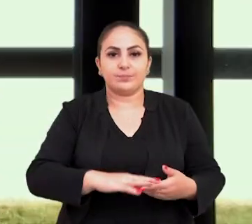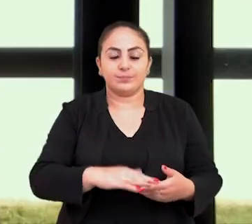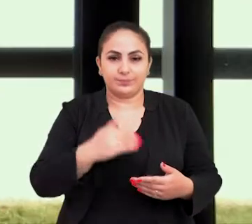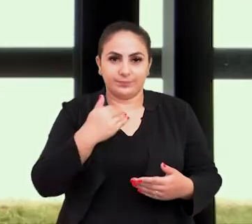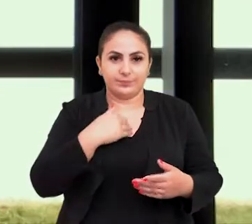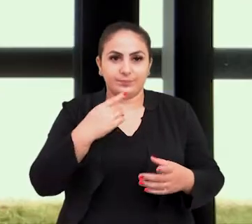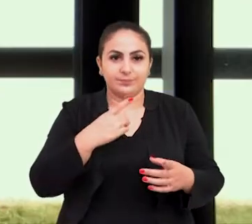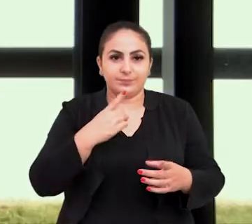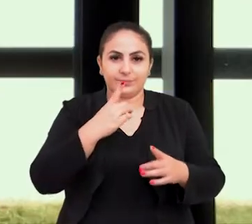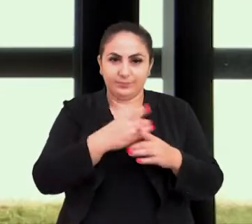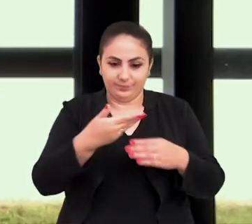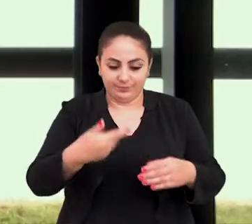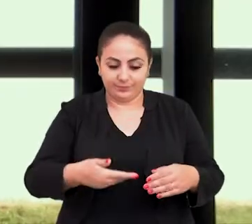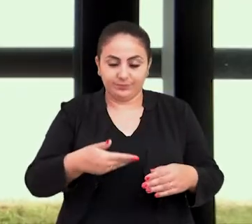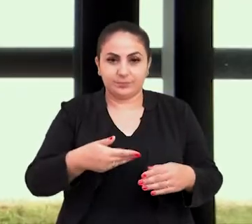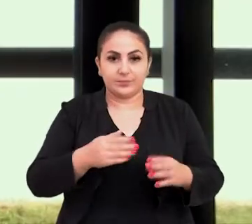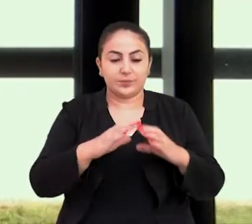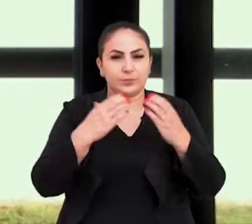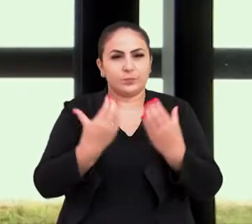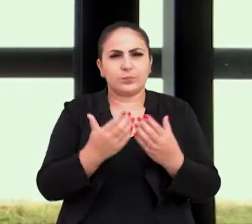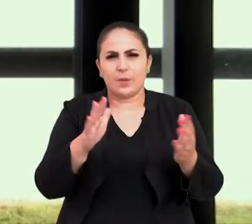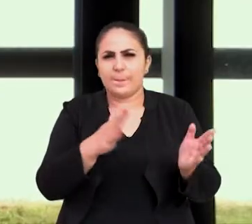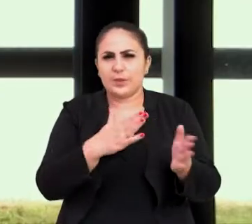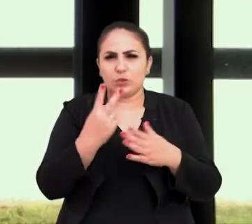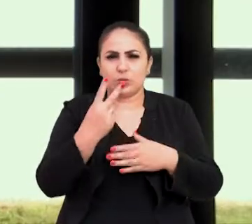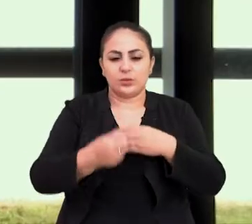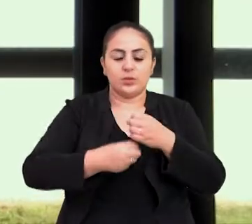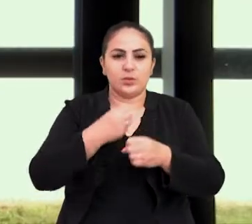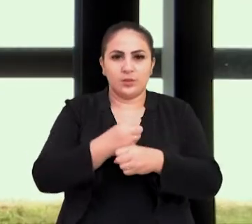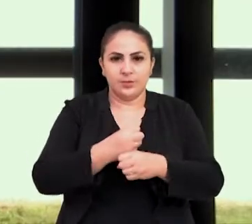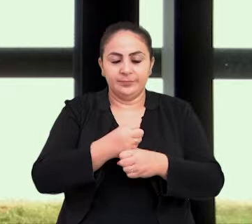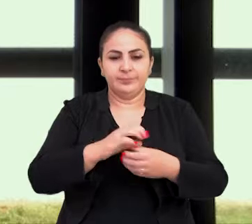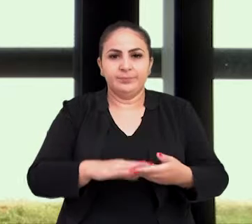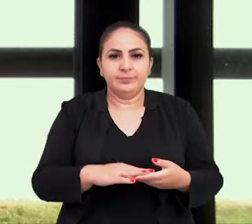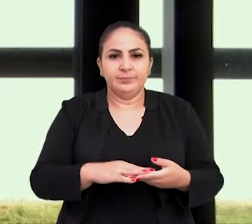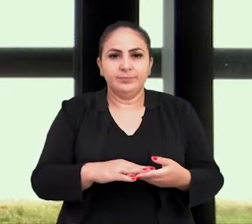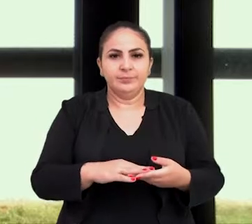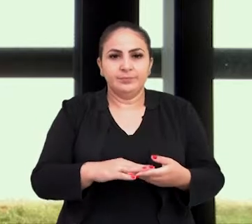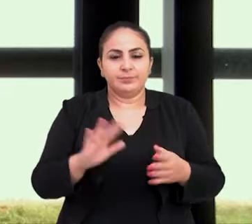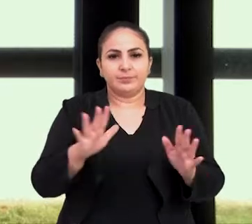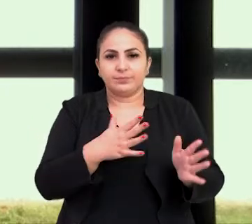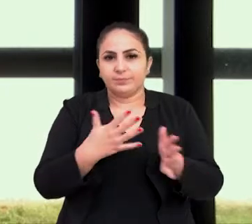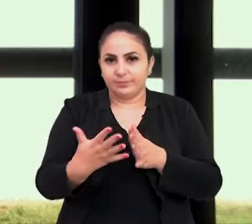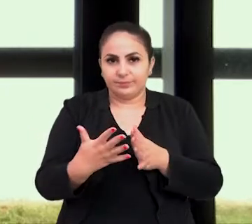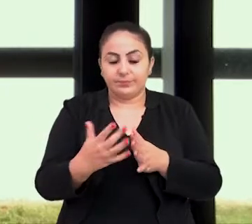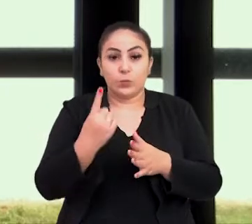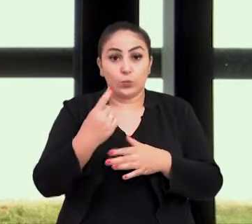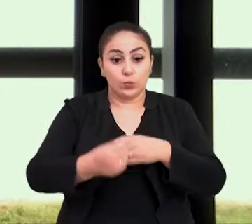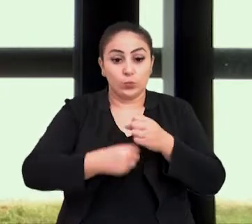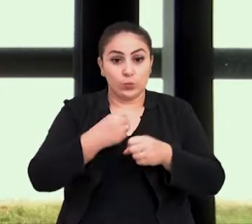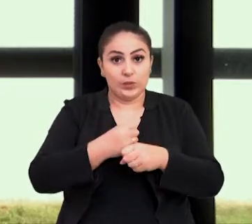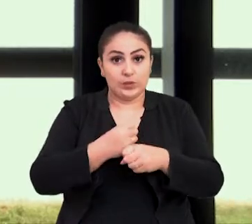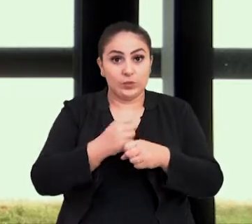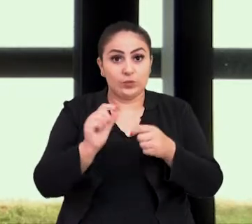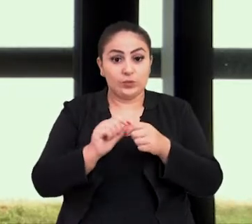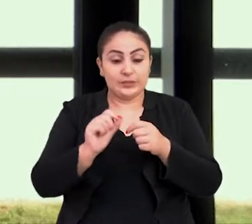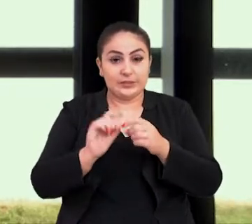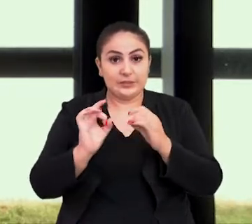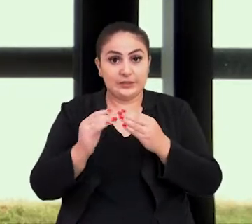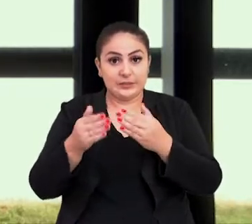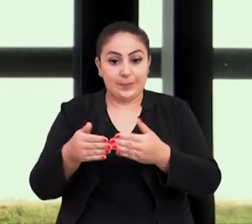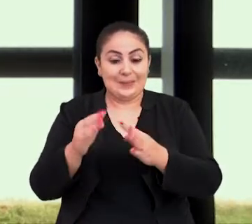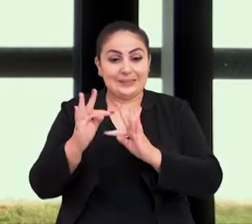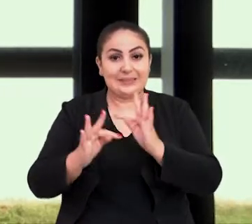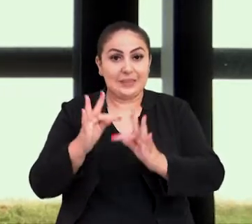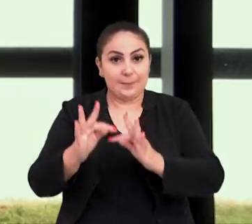Europa. Eu me encontro aqui na comunidade fazem aproximadamente 2 anos, sendo que mais ou menos 1 ano eu fiz